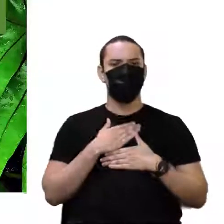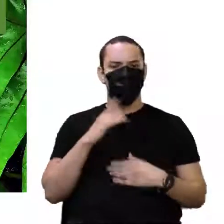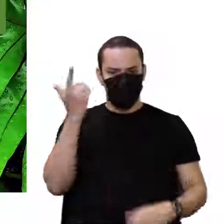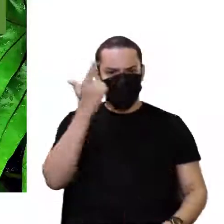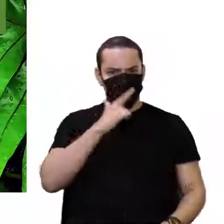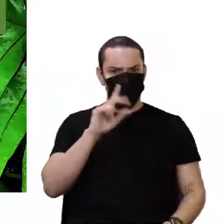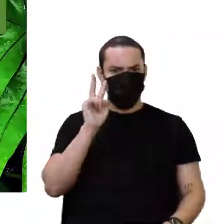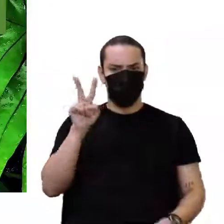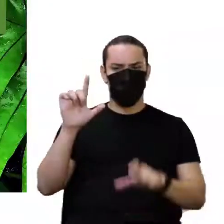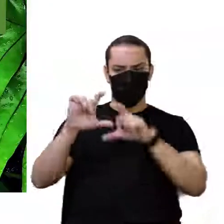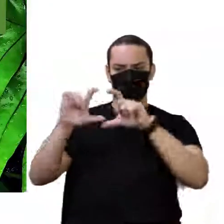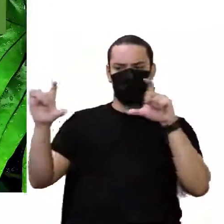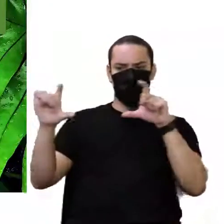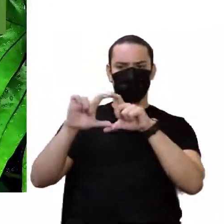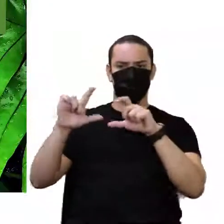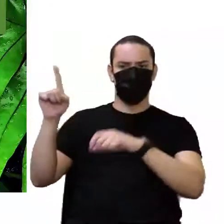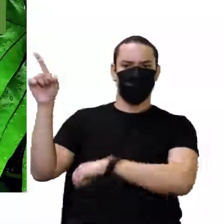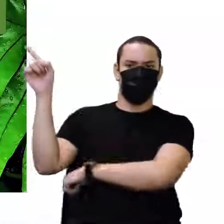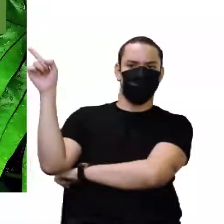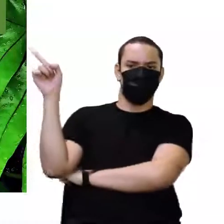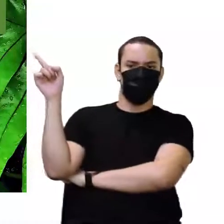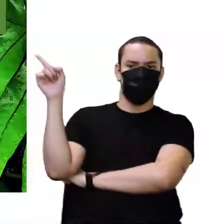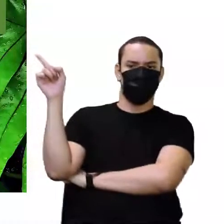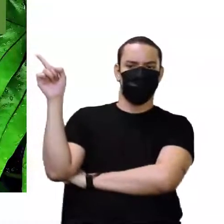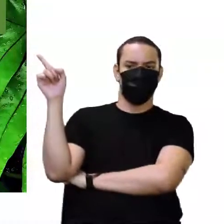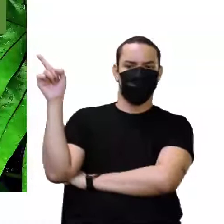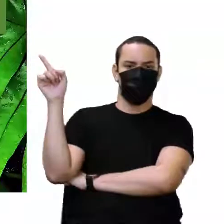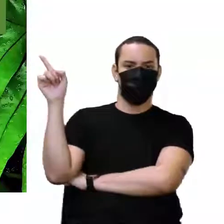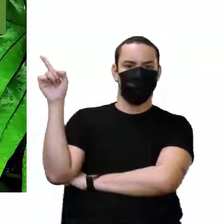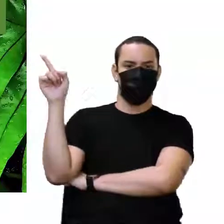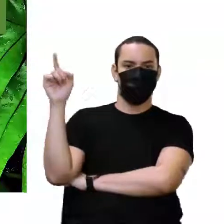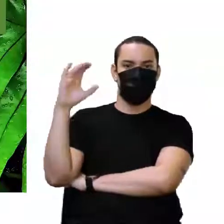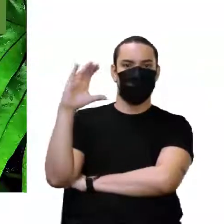escrito nessa taja aí? Tá não, né?